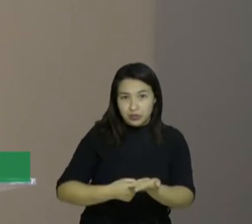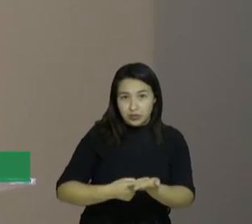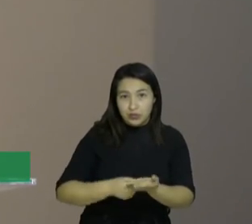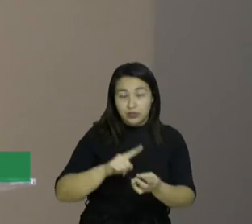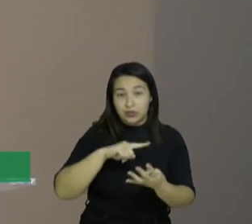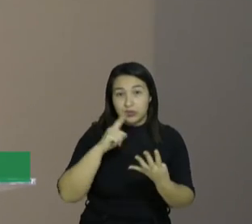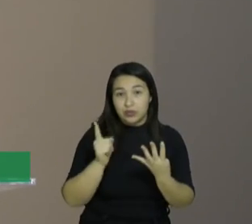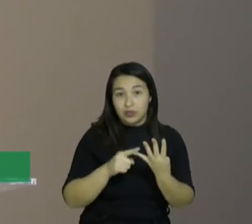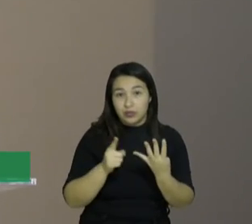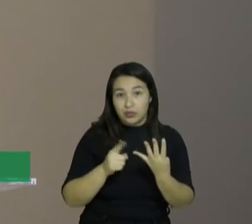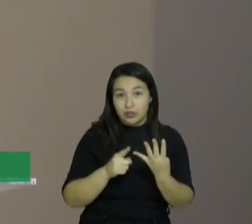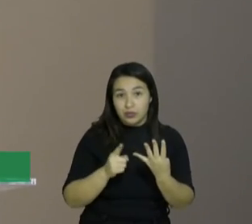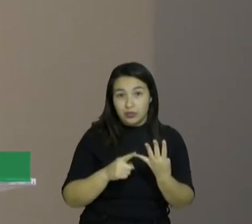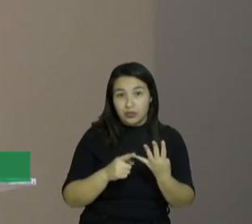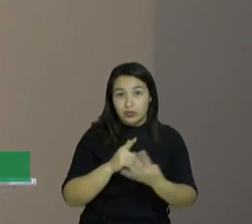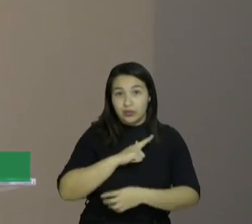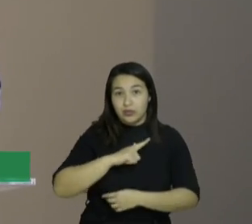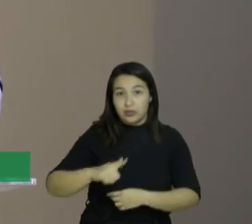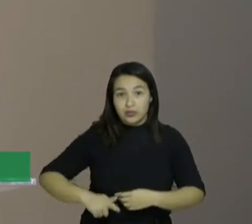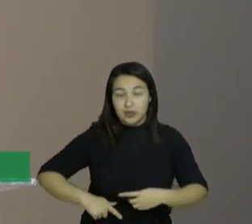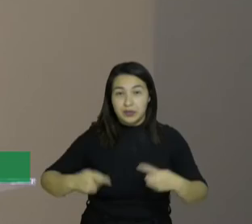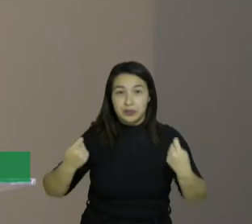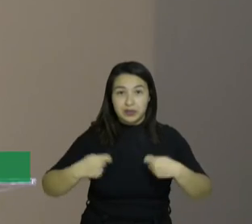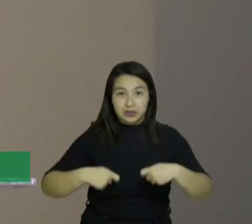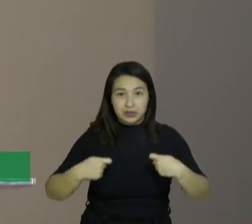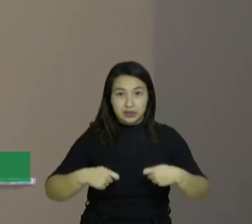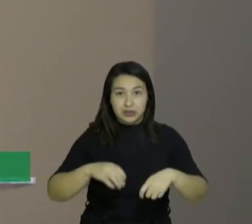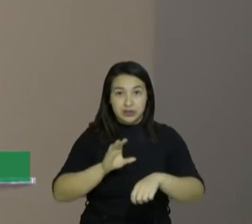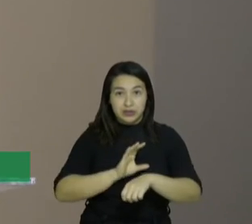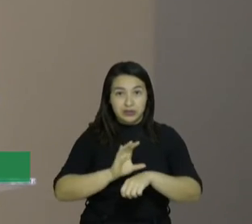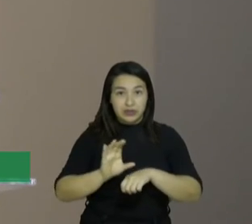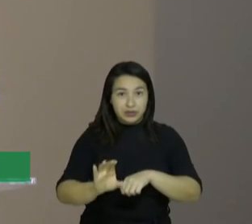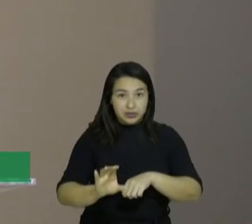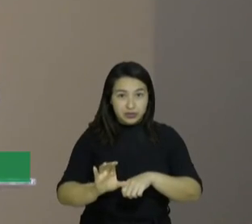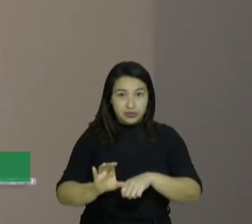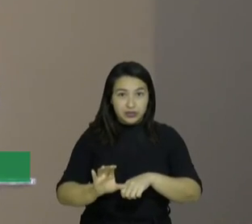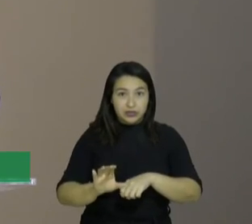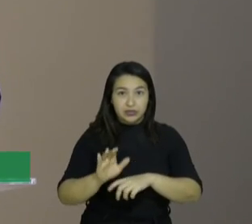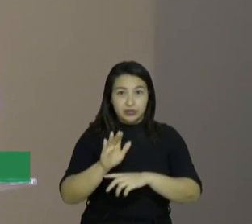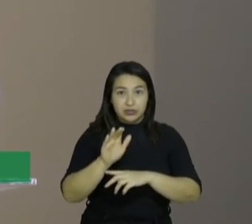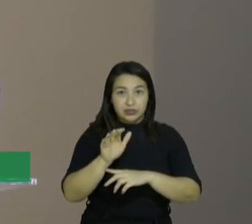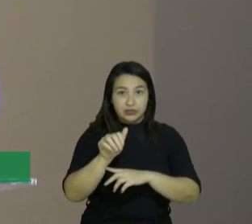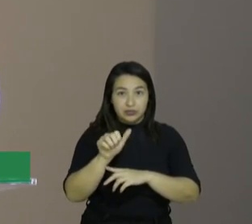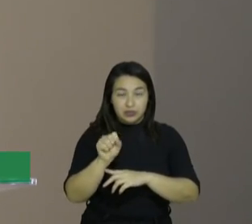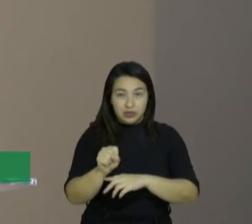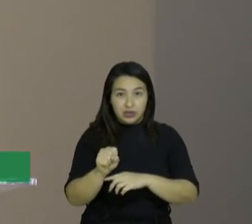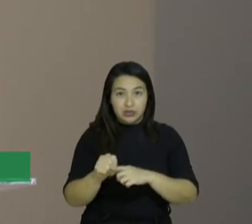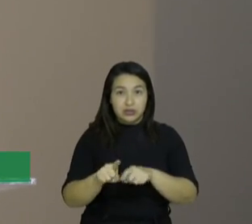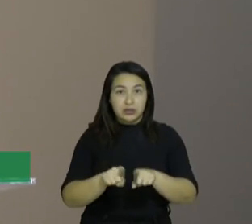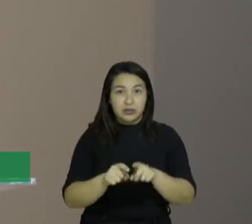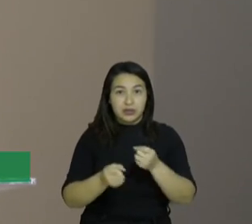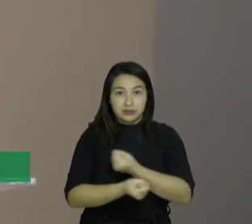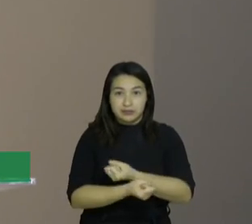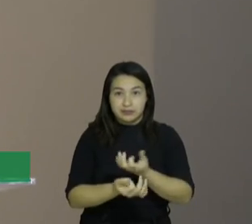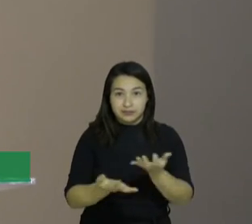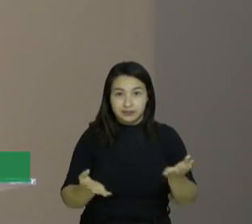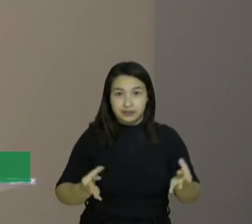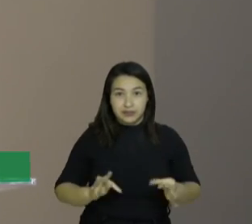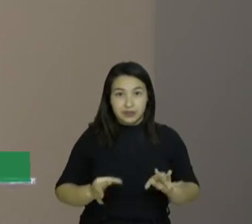quarto os governos devem investir na capacitação de atores locais e na disseminação de